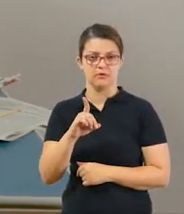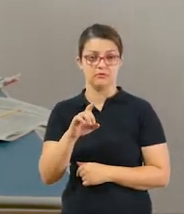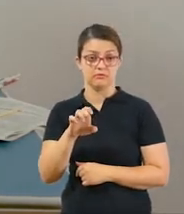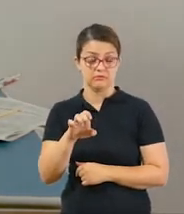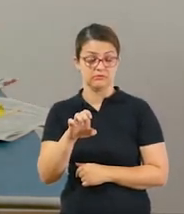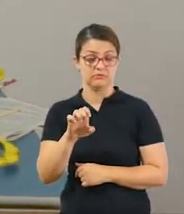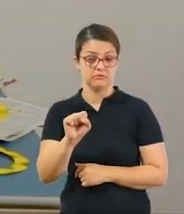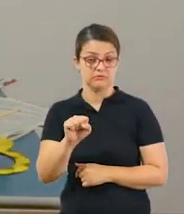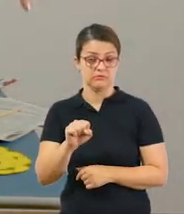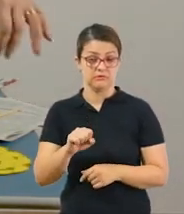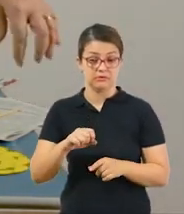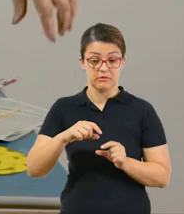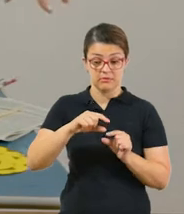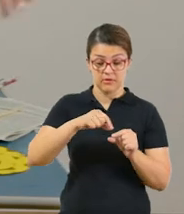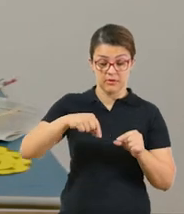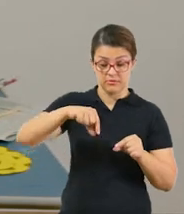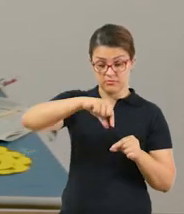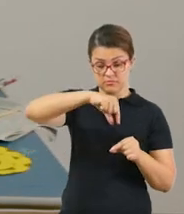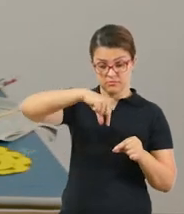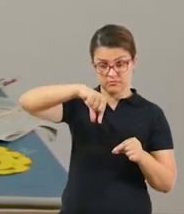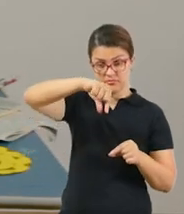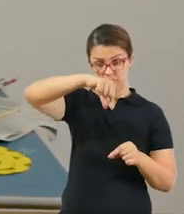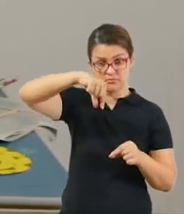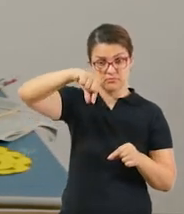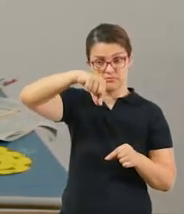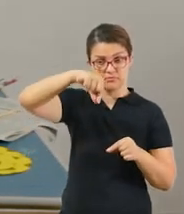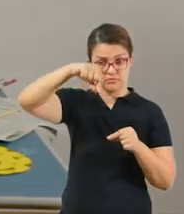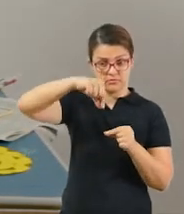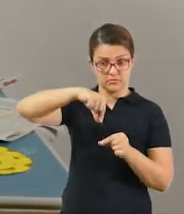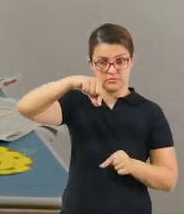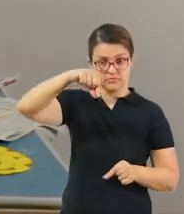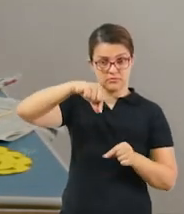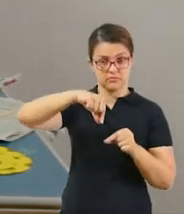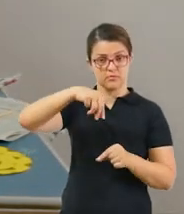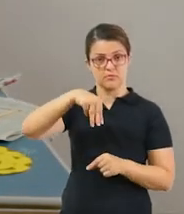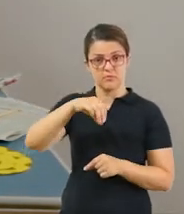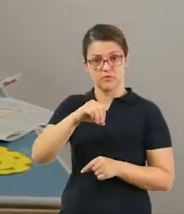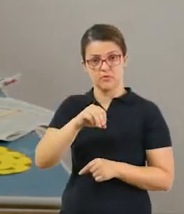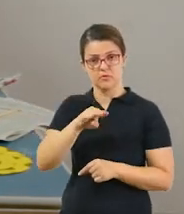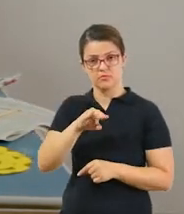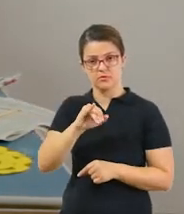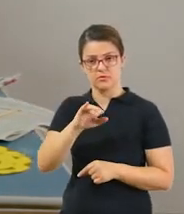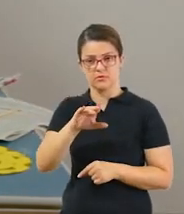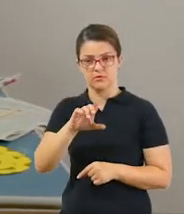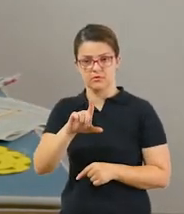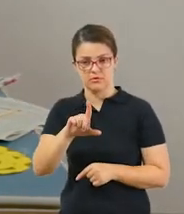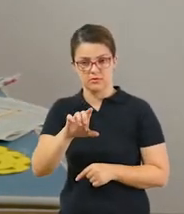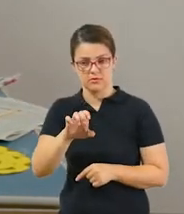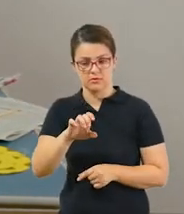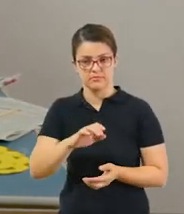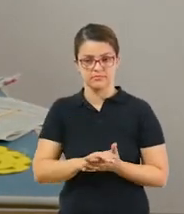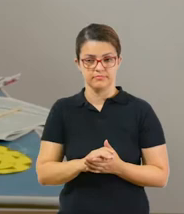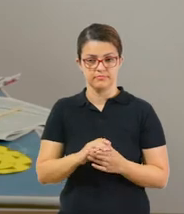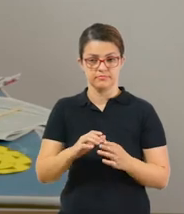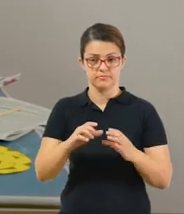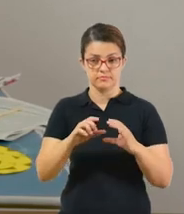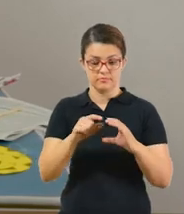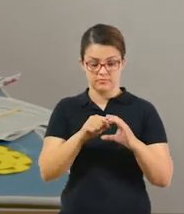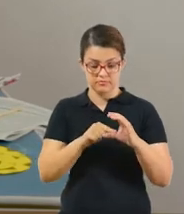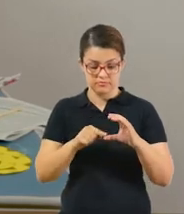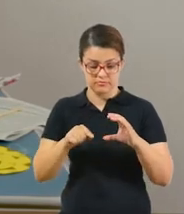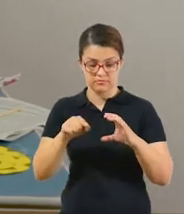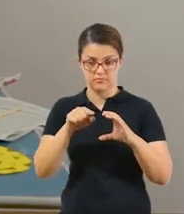modelo né e eu comecei aqui apresentar para vocês como um círculo